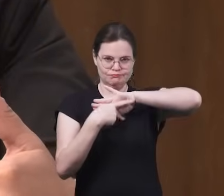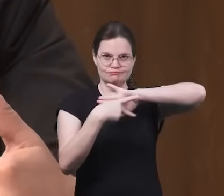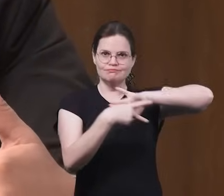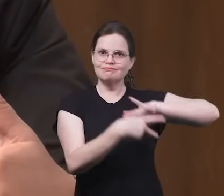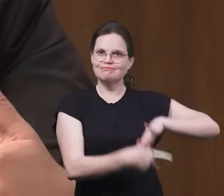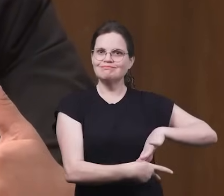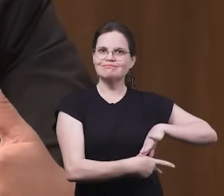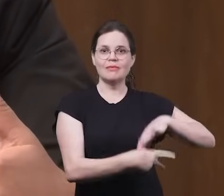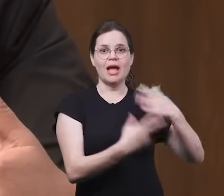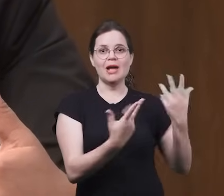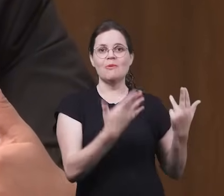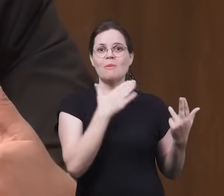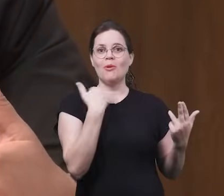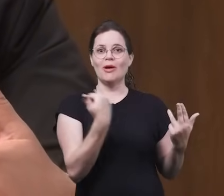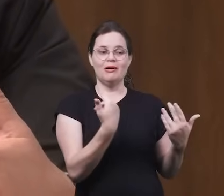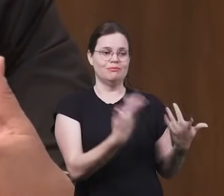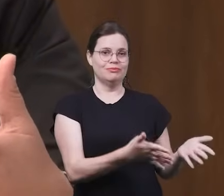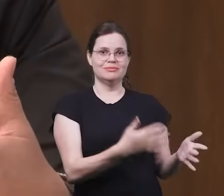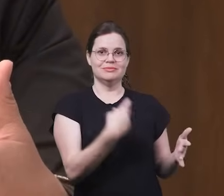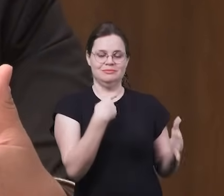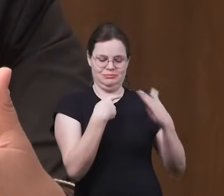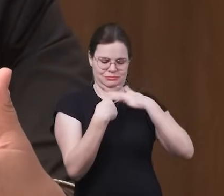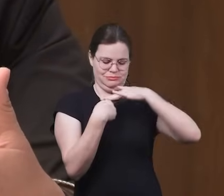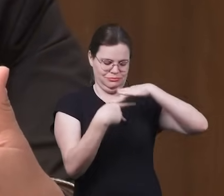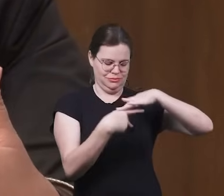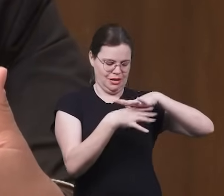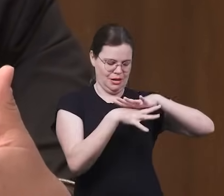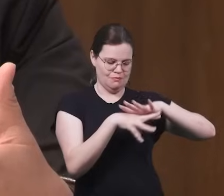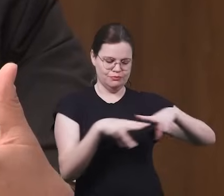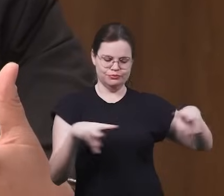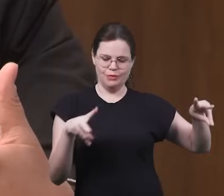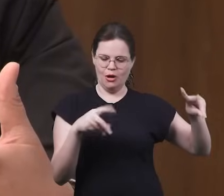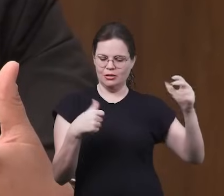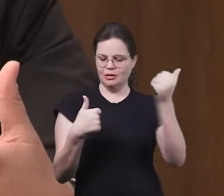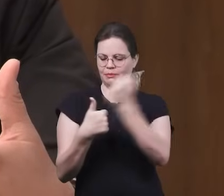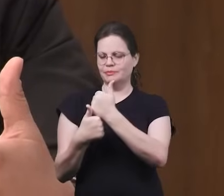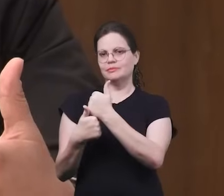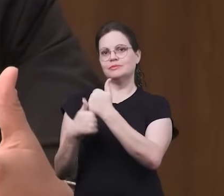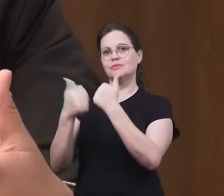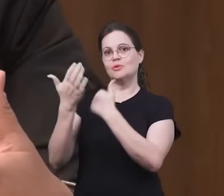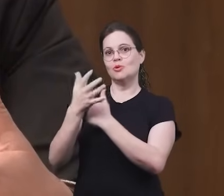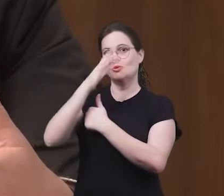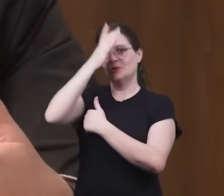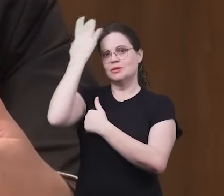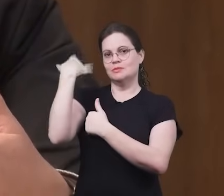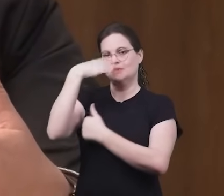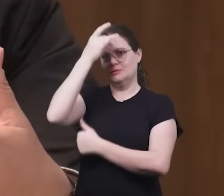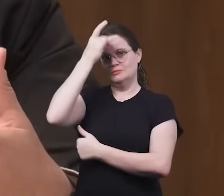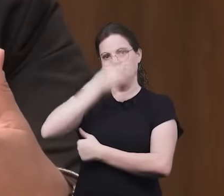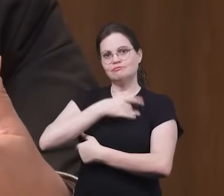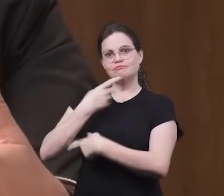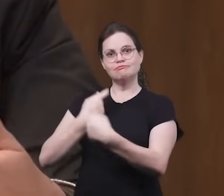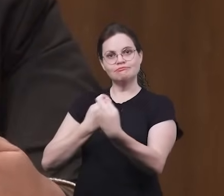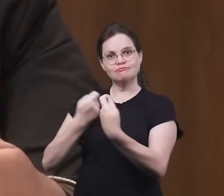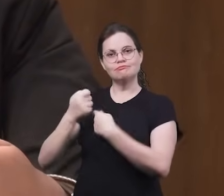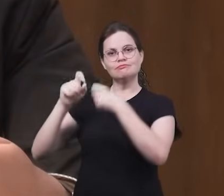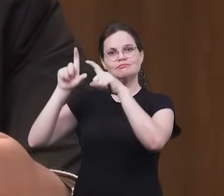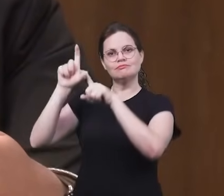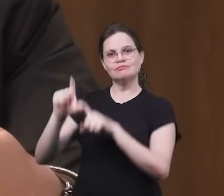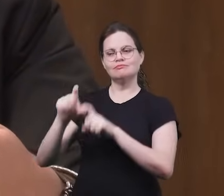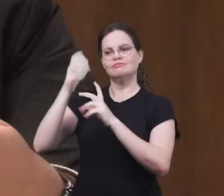agora ele passa a estar dependente de um governo, dependente de uma